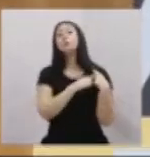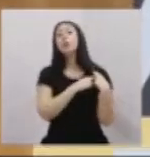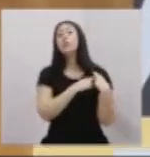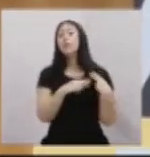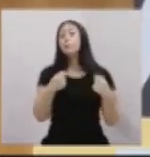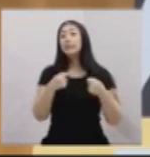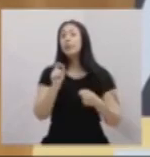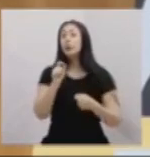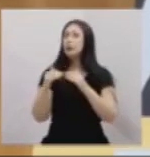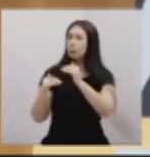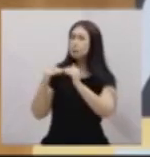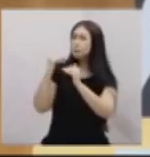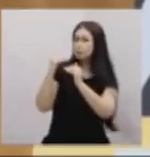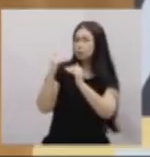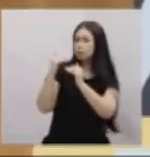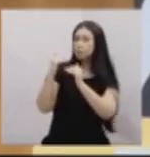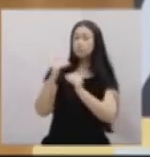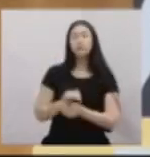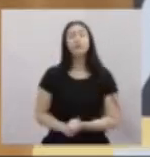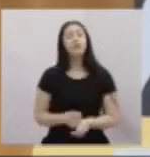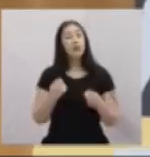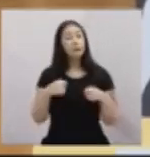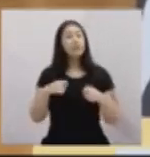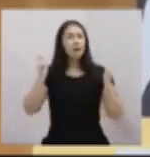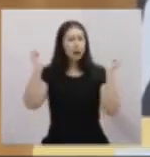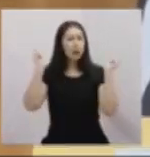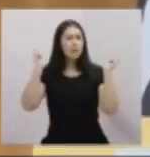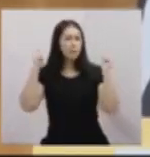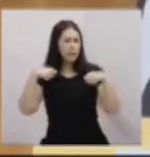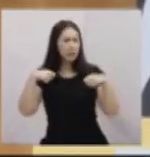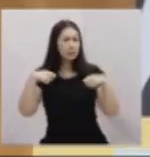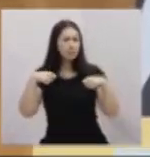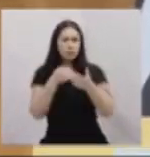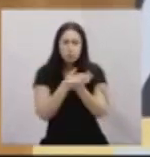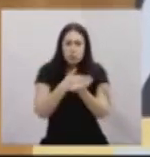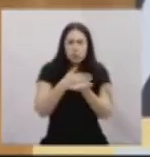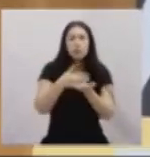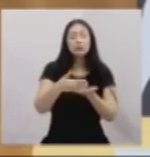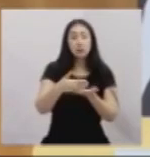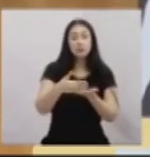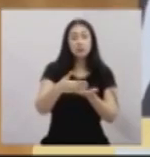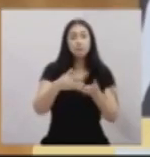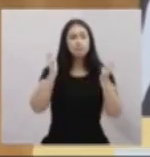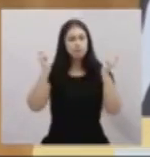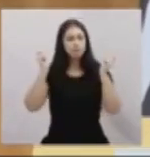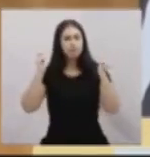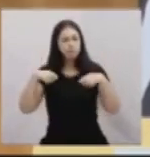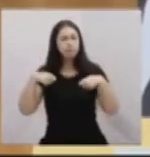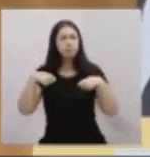média. Ser líder é ter capacidade de ter iniciativa, é ter capacidade